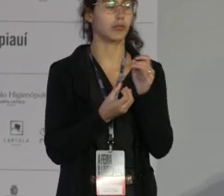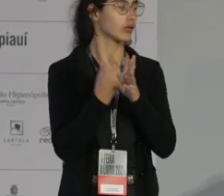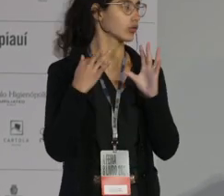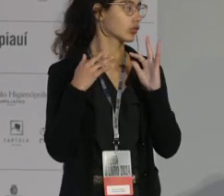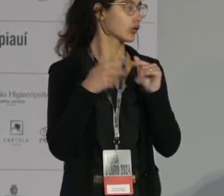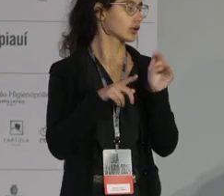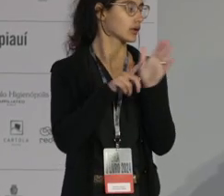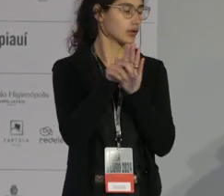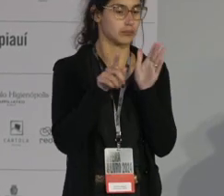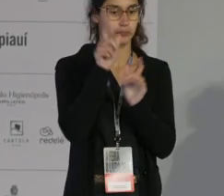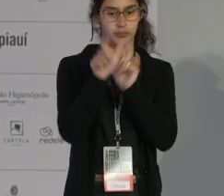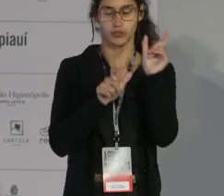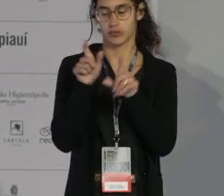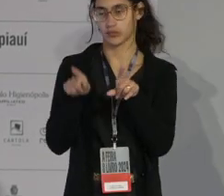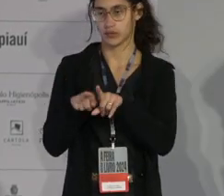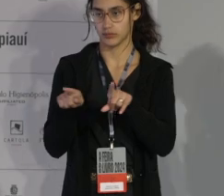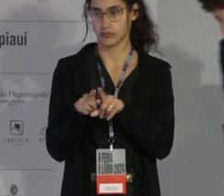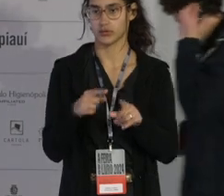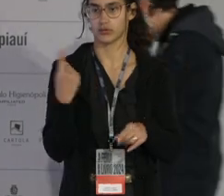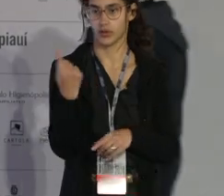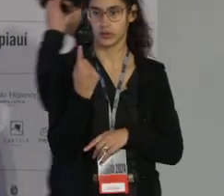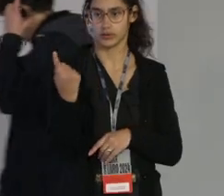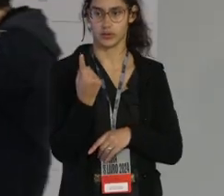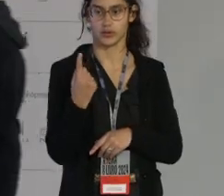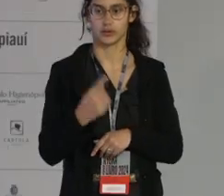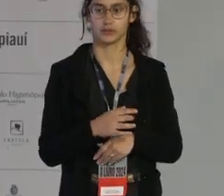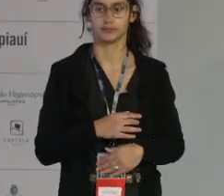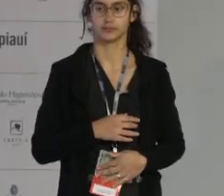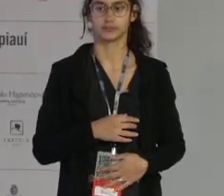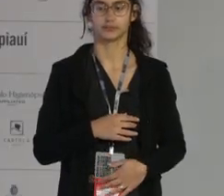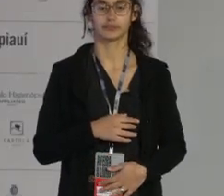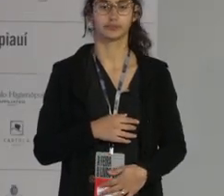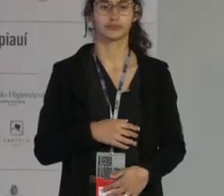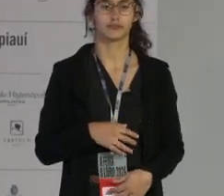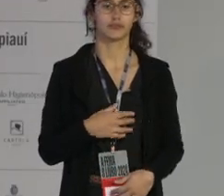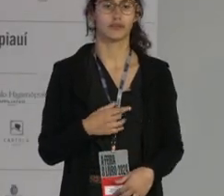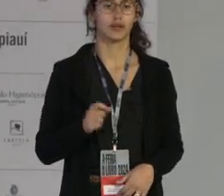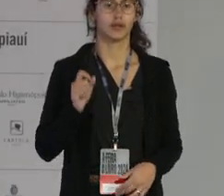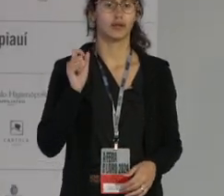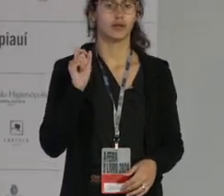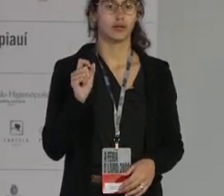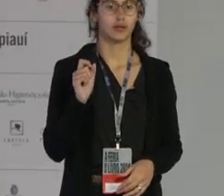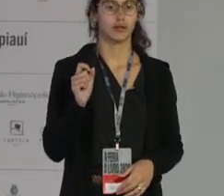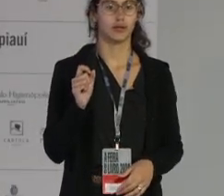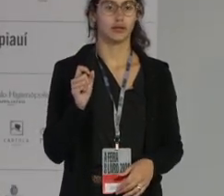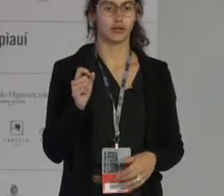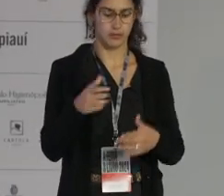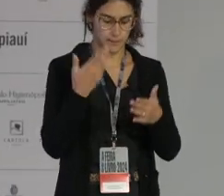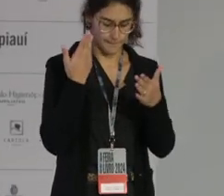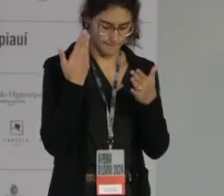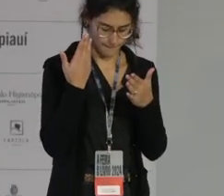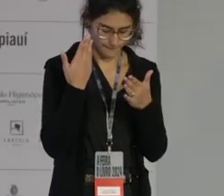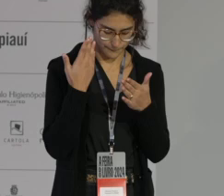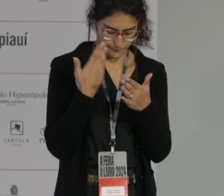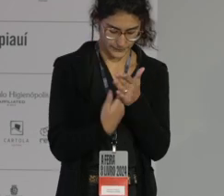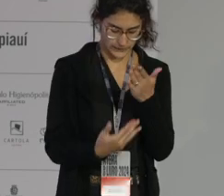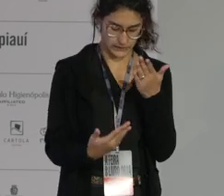essas pessoas solitárias? E essa coisa de perder, que